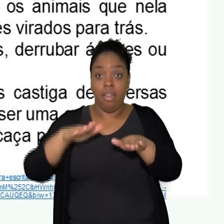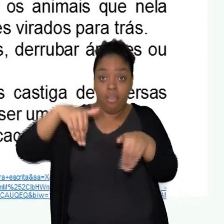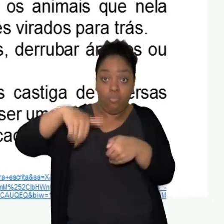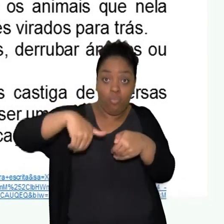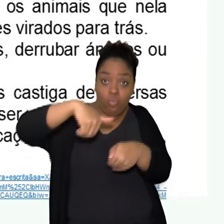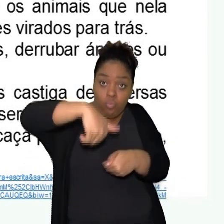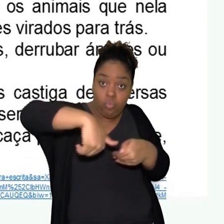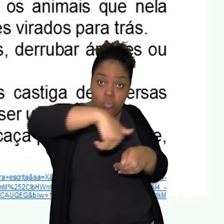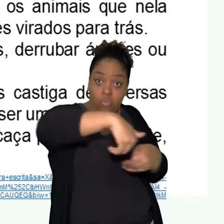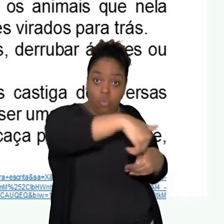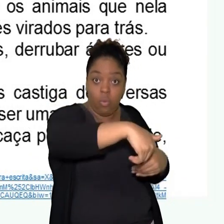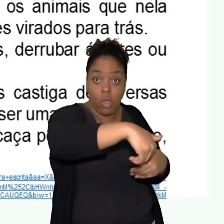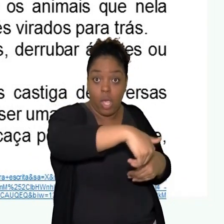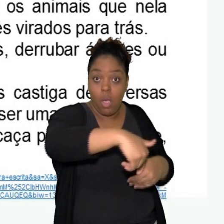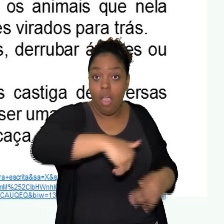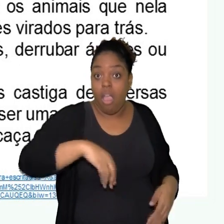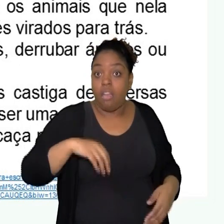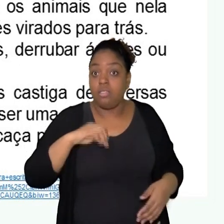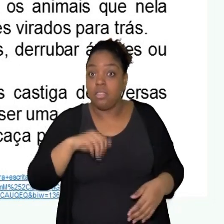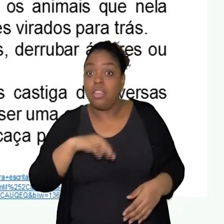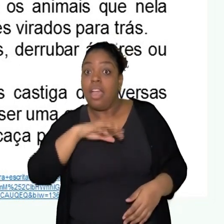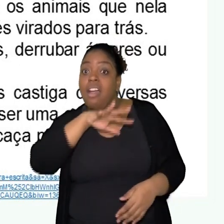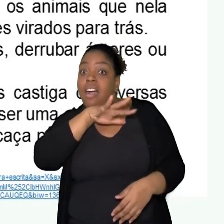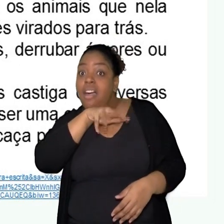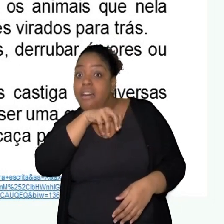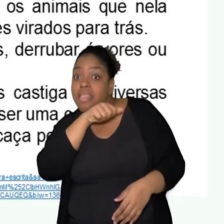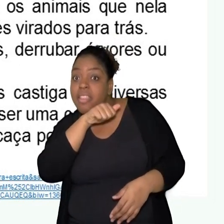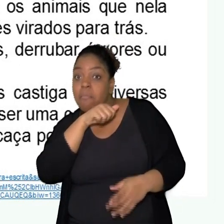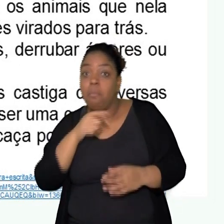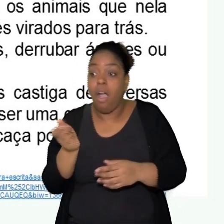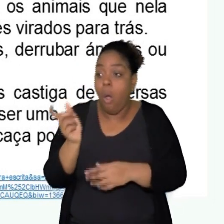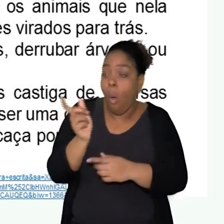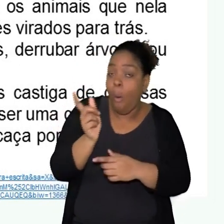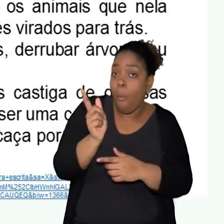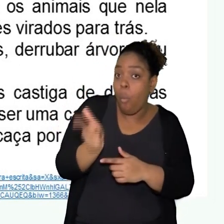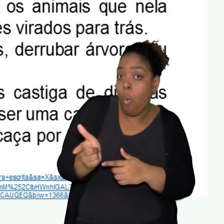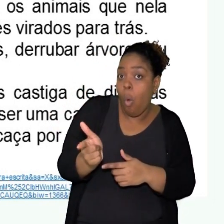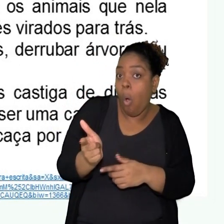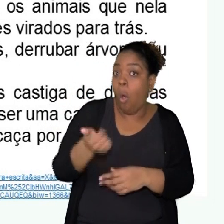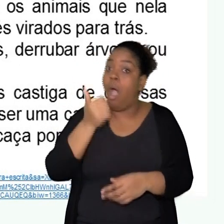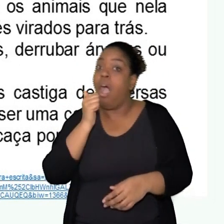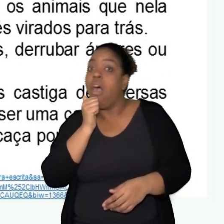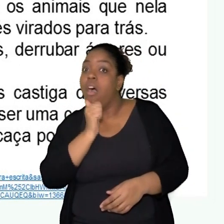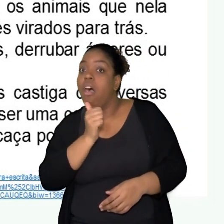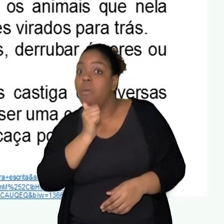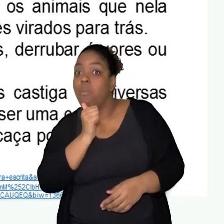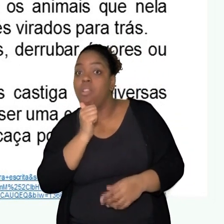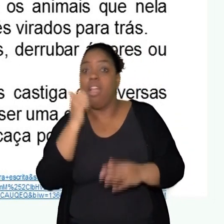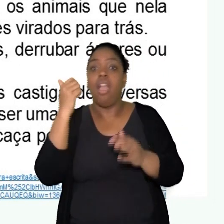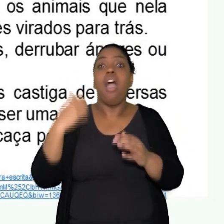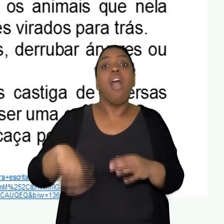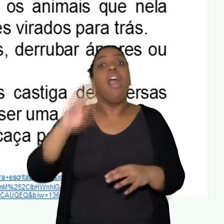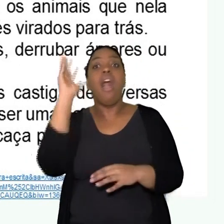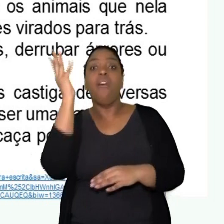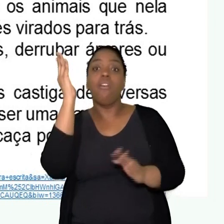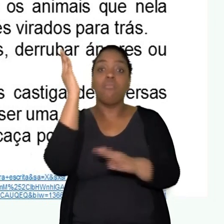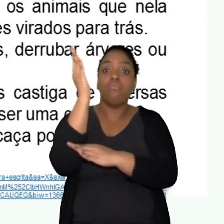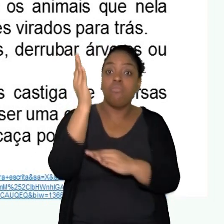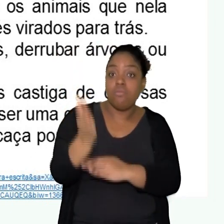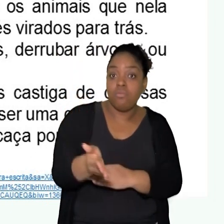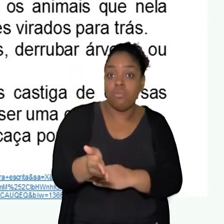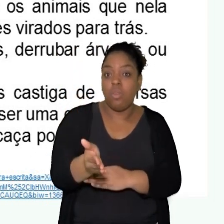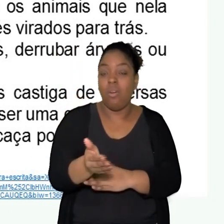ou tentar caçar animais pequenos e fêmeas, derrubar árvores ou judiar